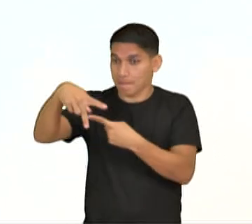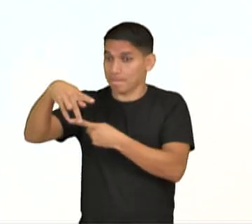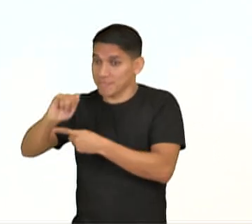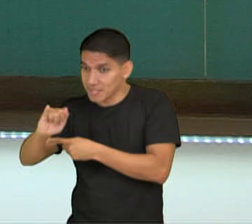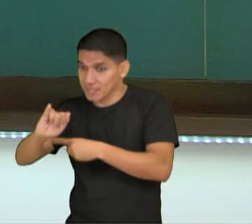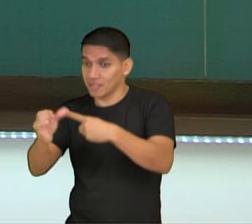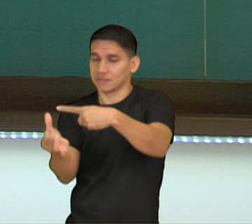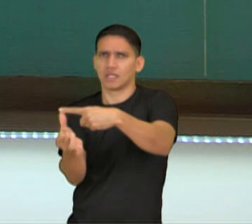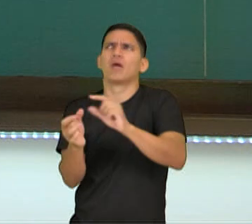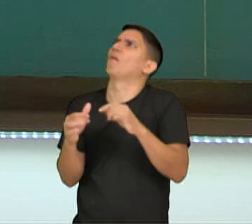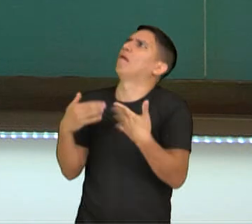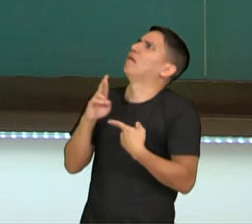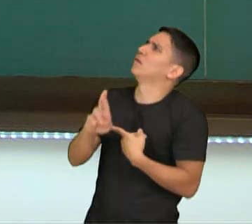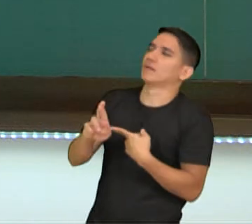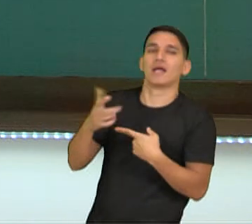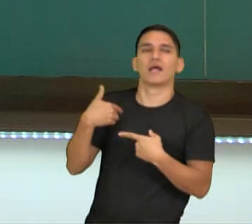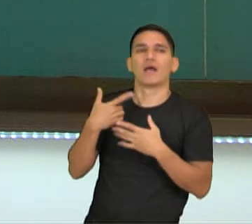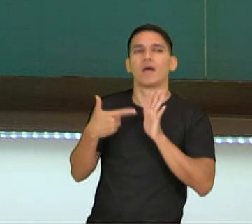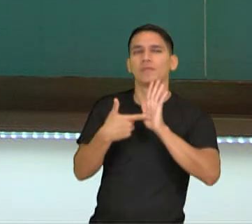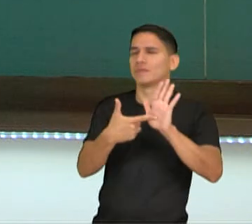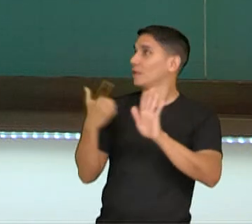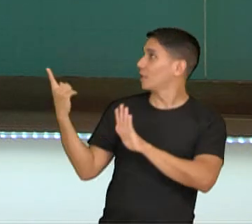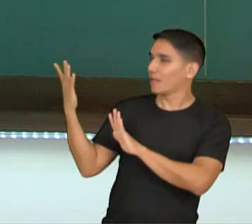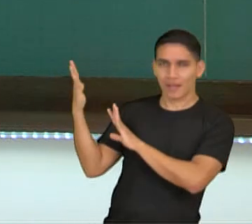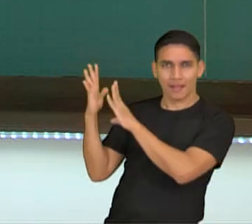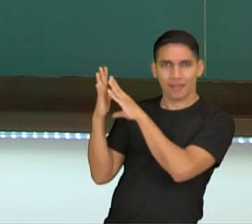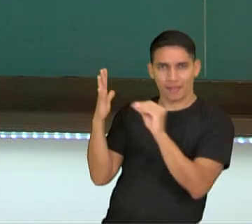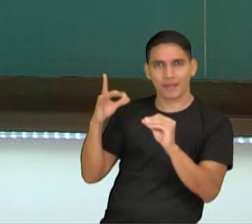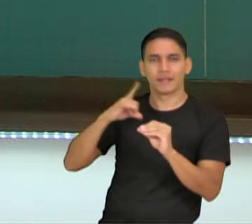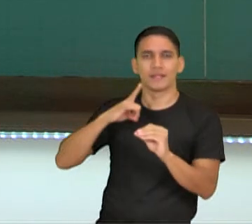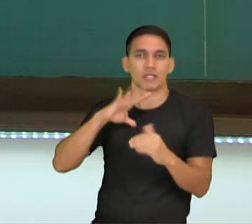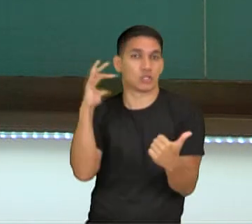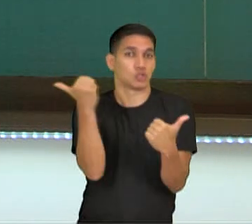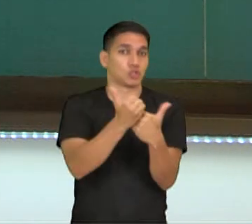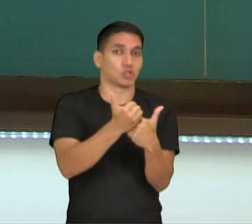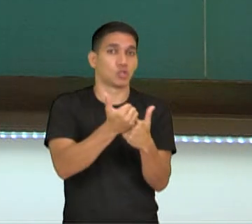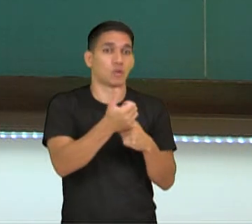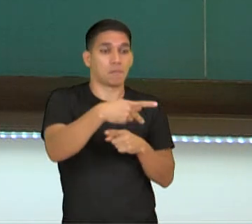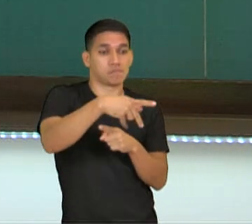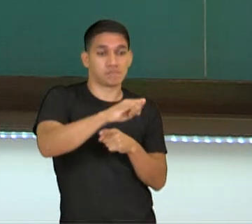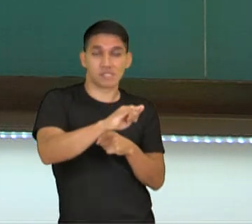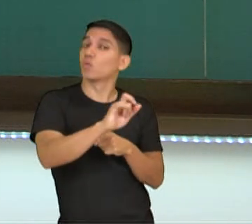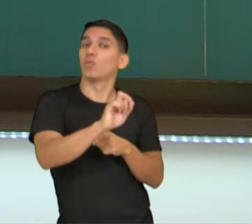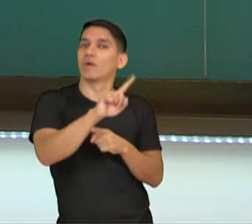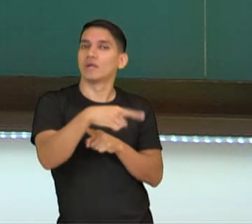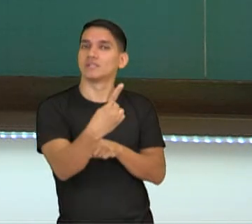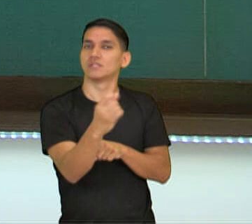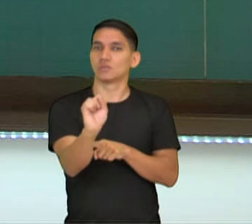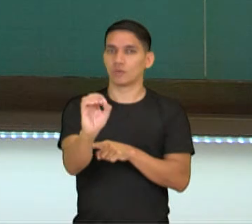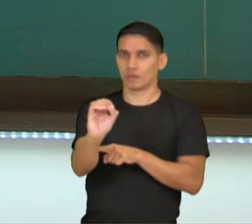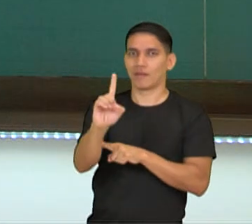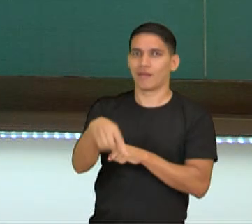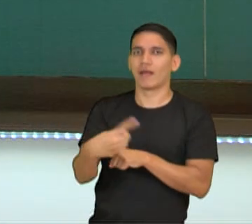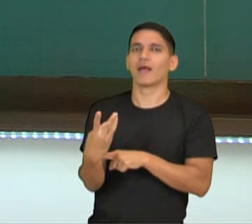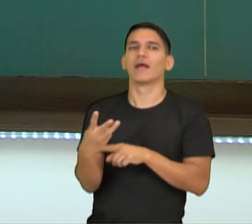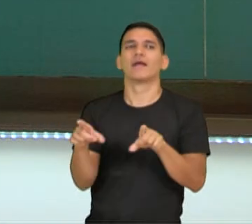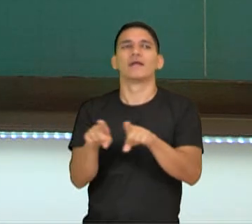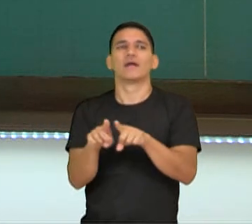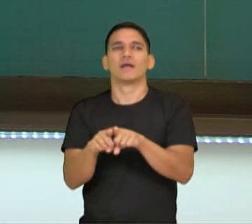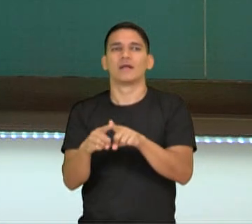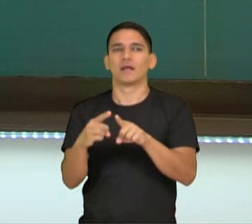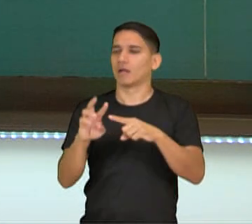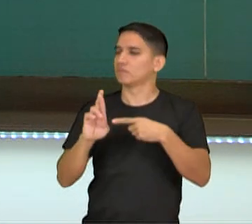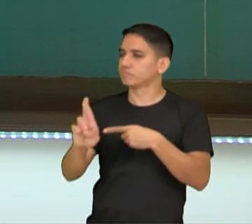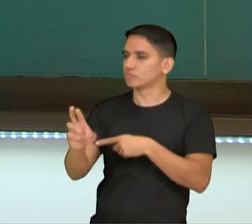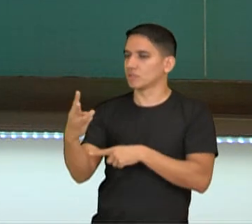Mas quanto é π sobre 6? Deixei no cantinho aqui uma cola, né? Eu substituí o π por 180 e é o ângulo de 30 graus. Eu fiz isso para